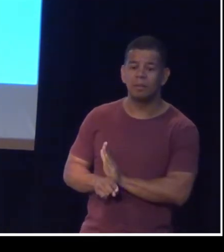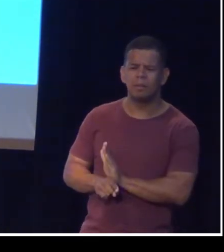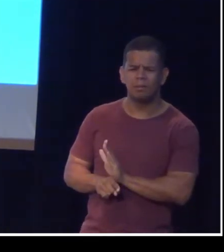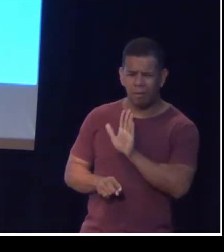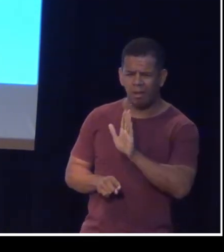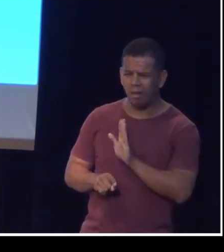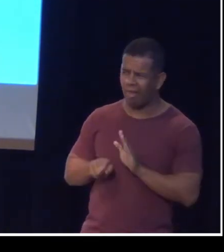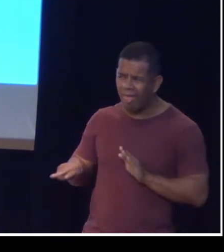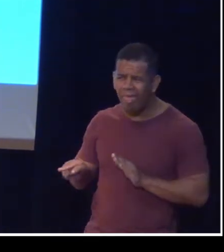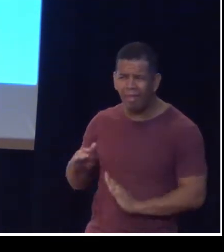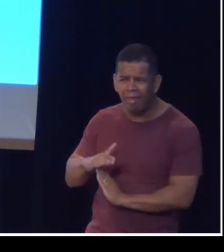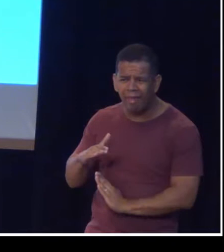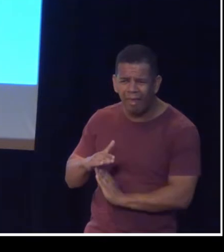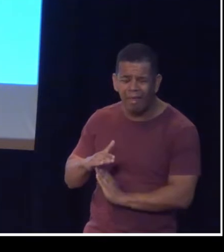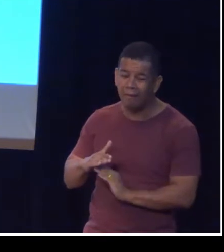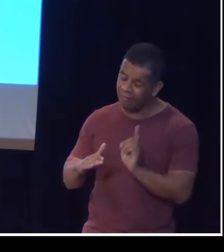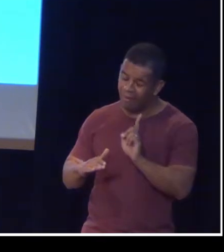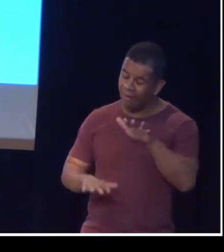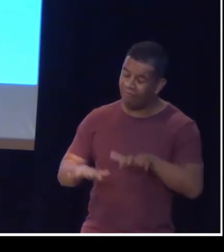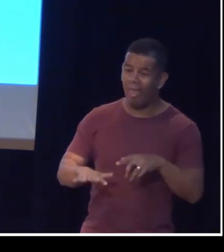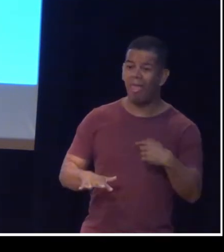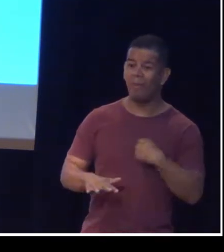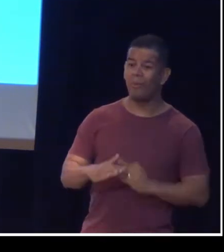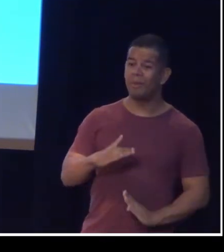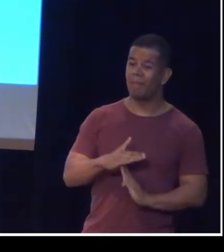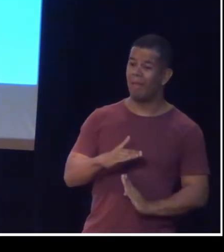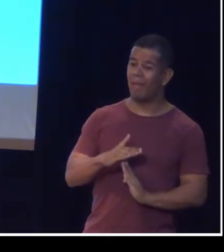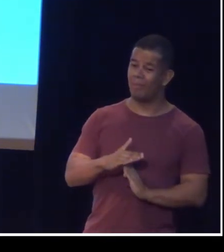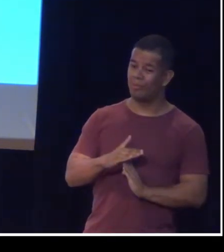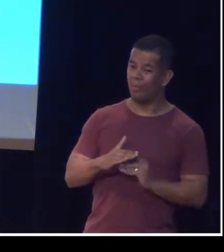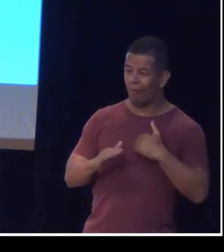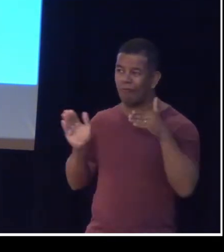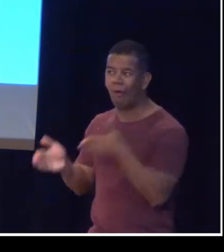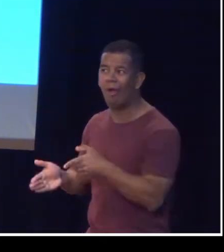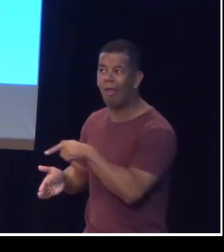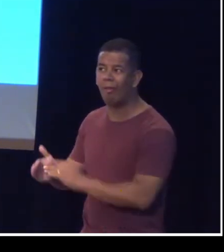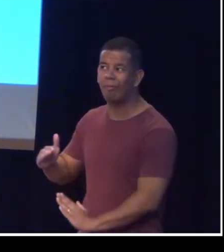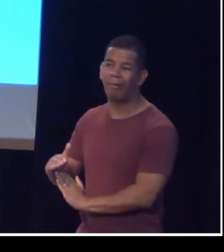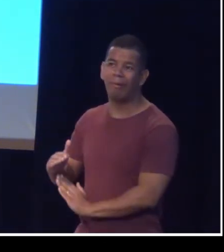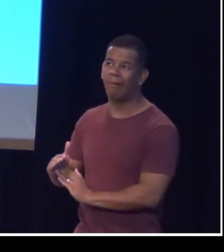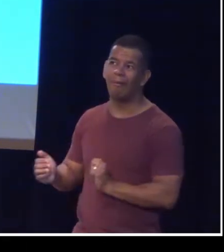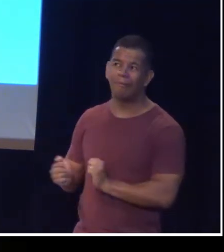coloco limitações no corpo do outro, no outro. Eu direciono a minha falha para o outro.